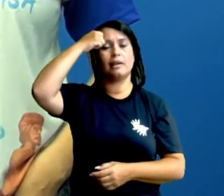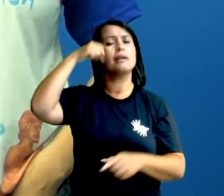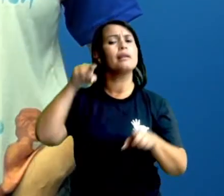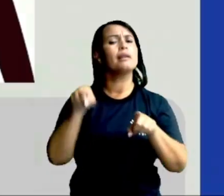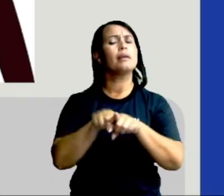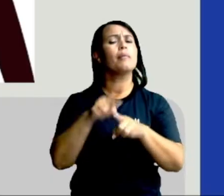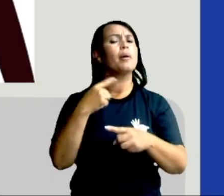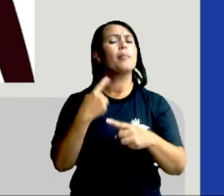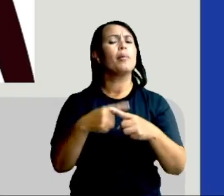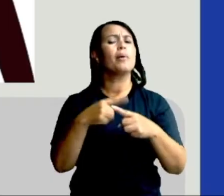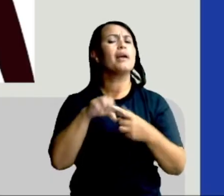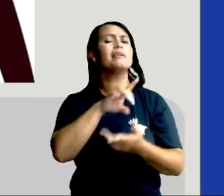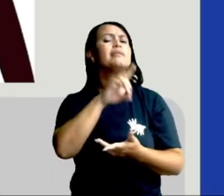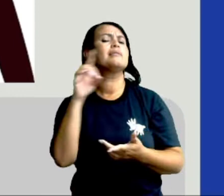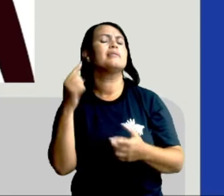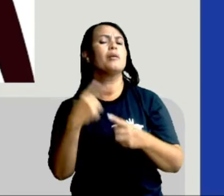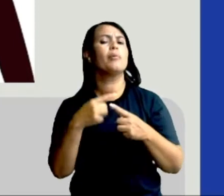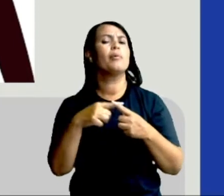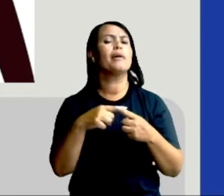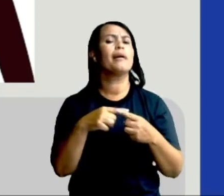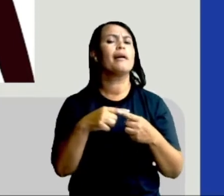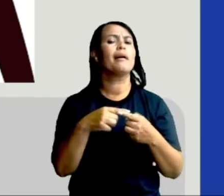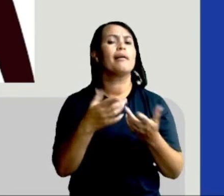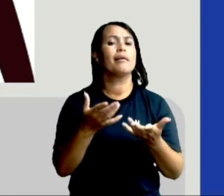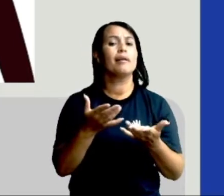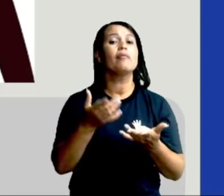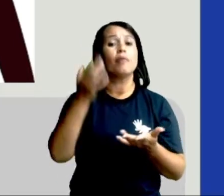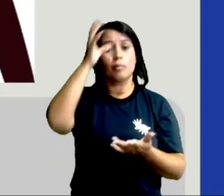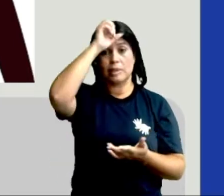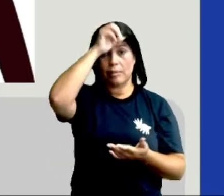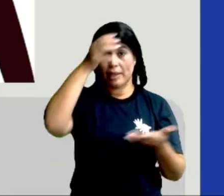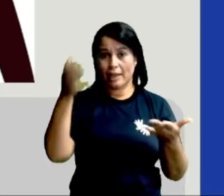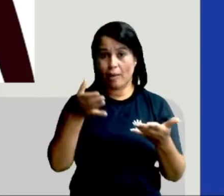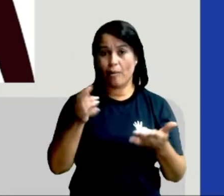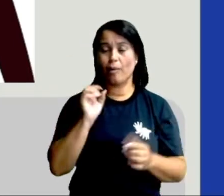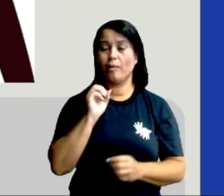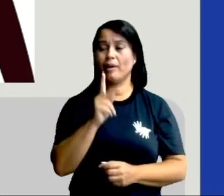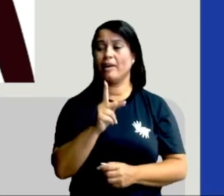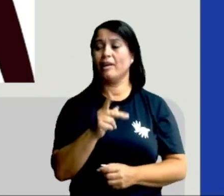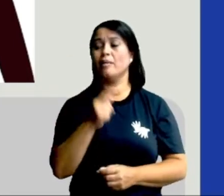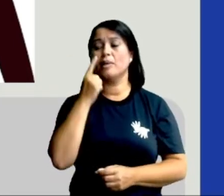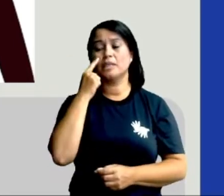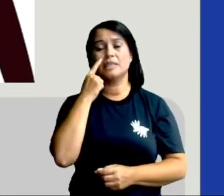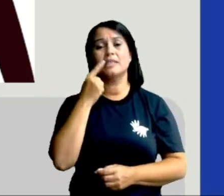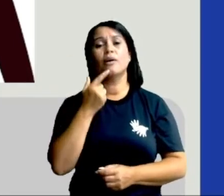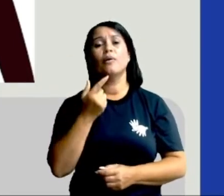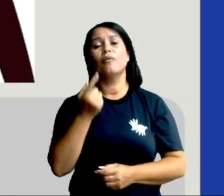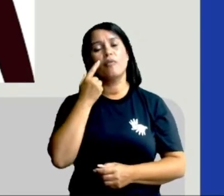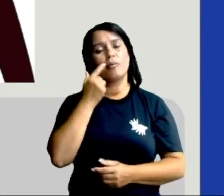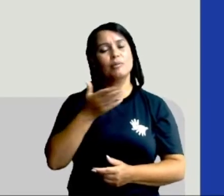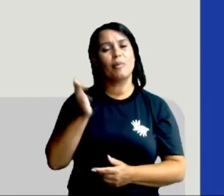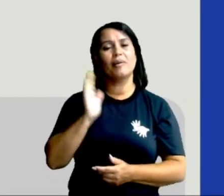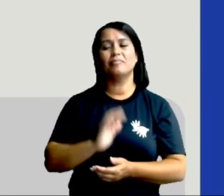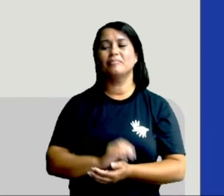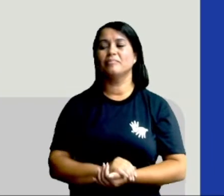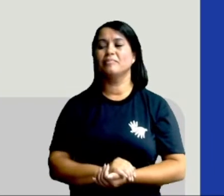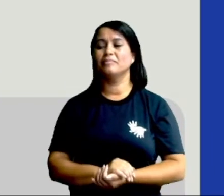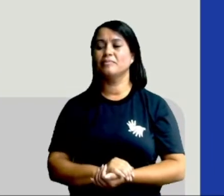por que esse dia, por que essa data? A gente vai aprender isso tudo hoje, tá bom? Então fica ligadinho e vamos